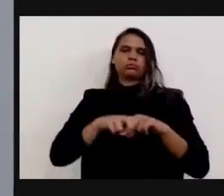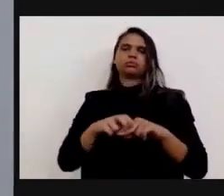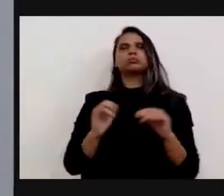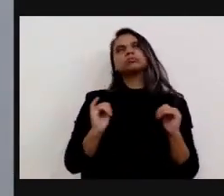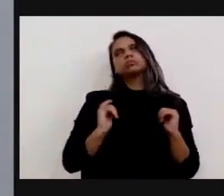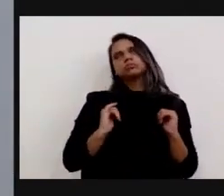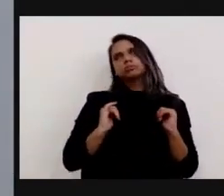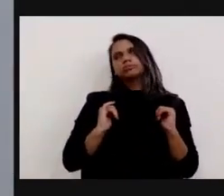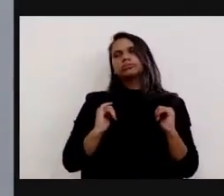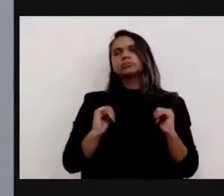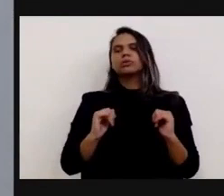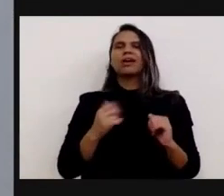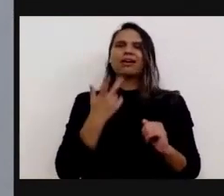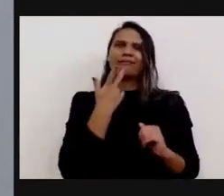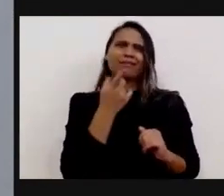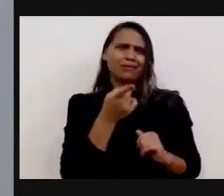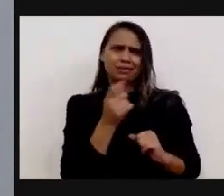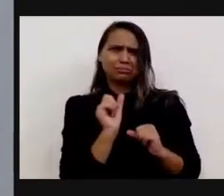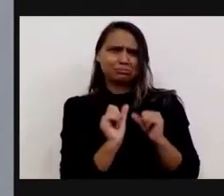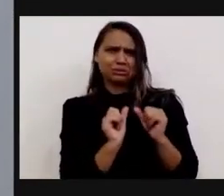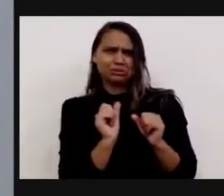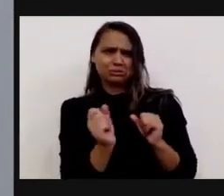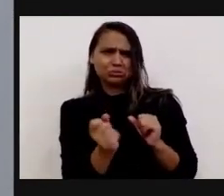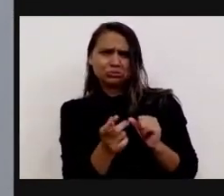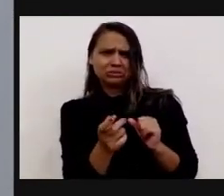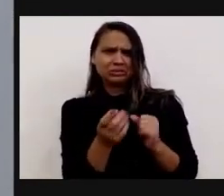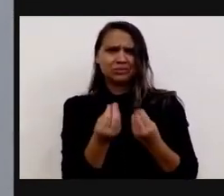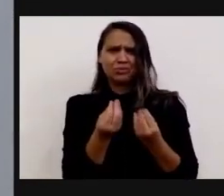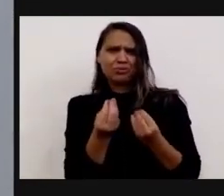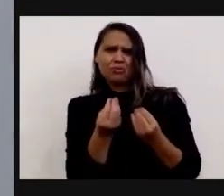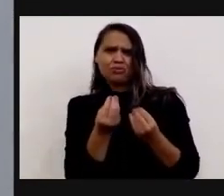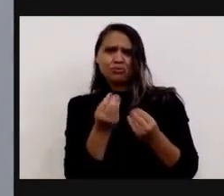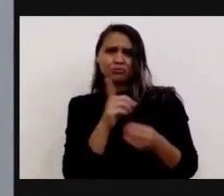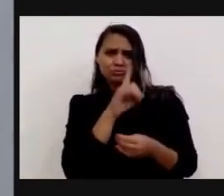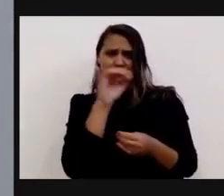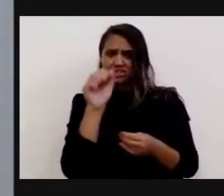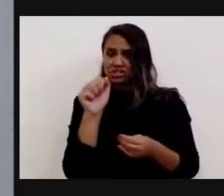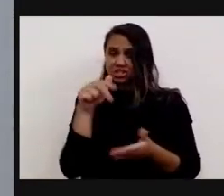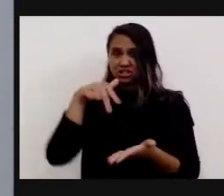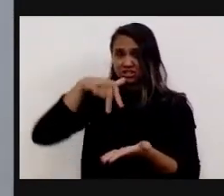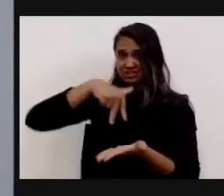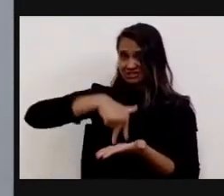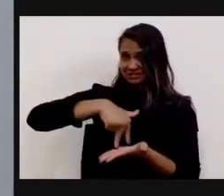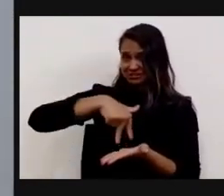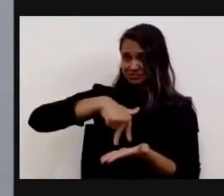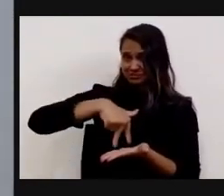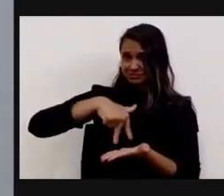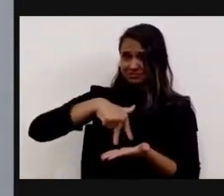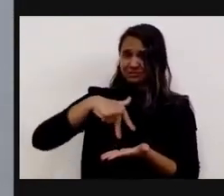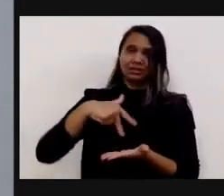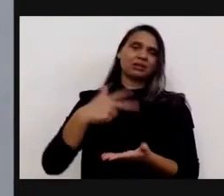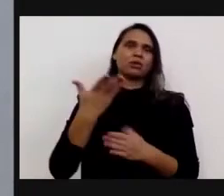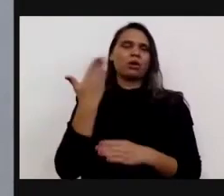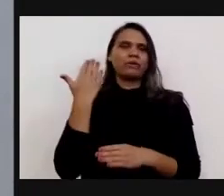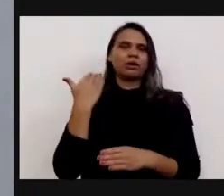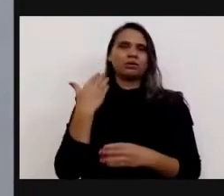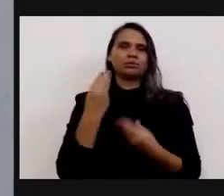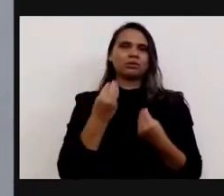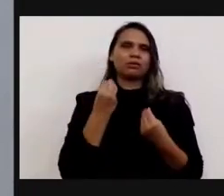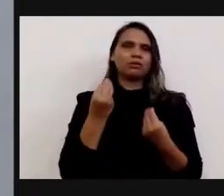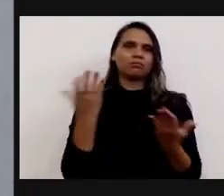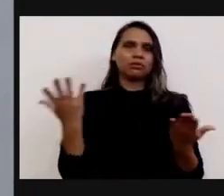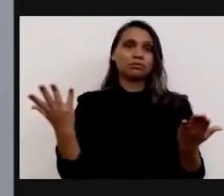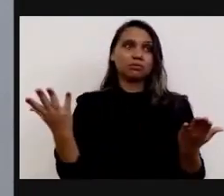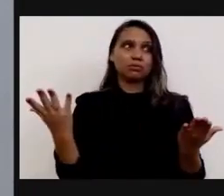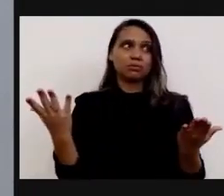o povo fala assim mas você trabalha com inovação como é que você faz vocês não fica o dia inteiro em pé colando post-it trabalhando colaborativamente como é que vocês inovam